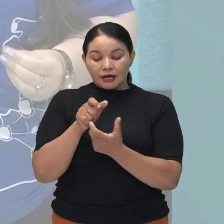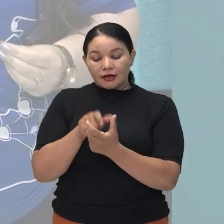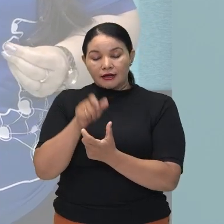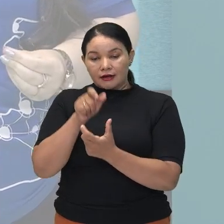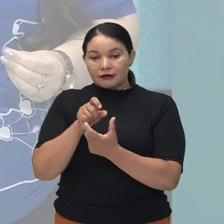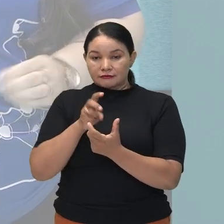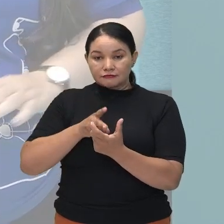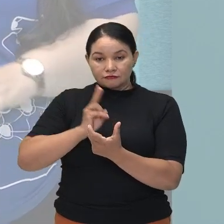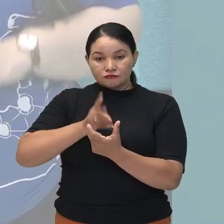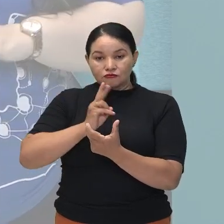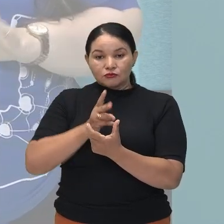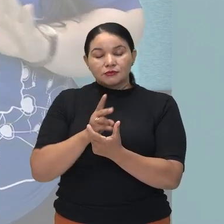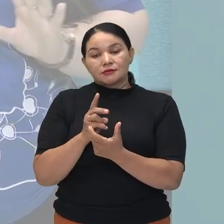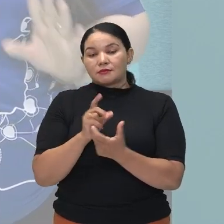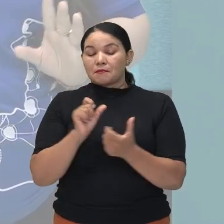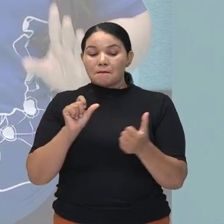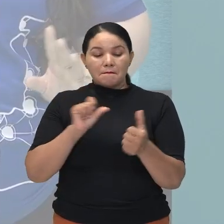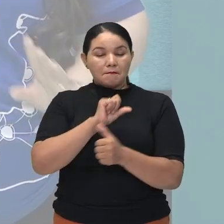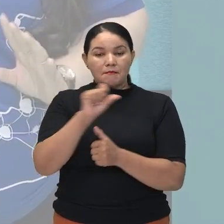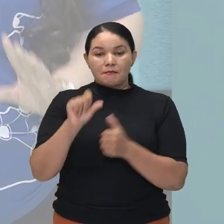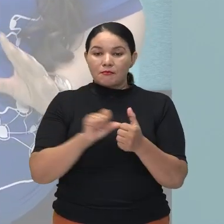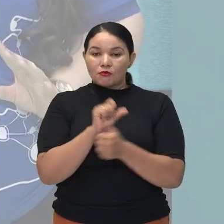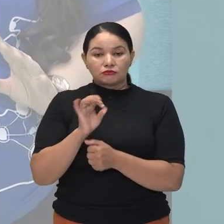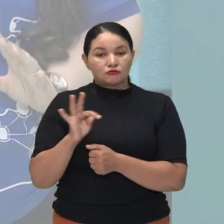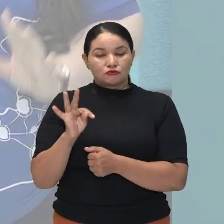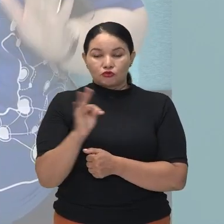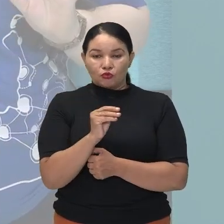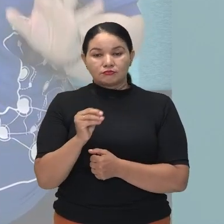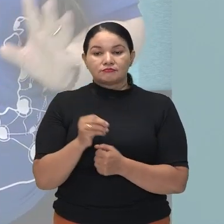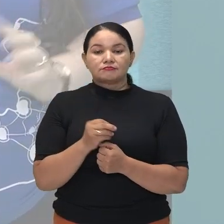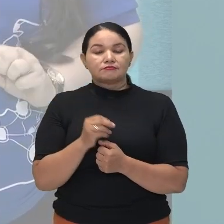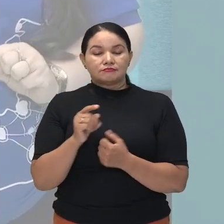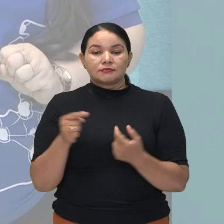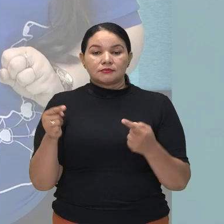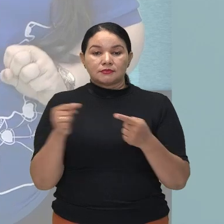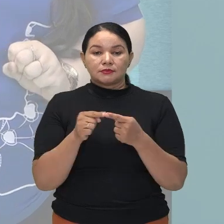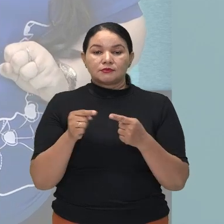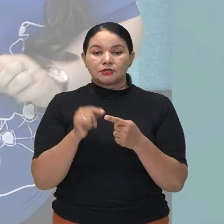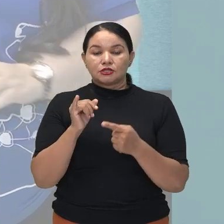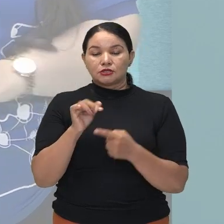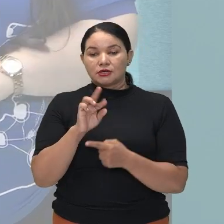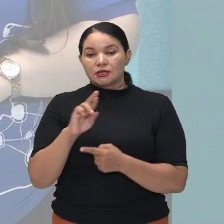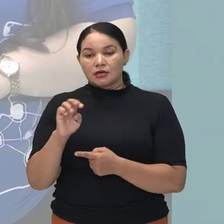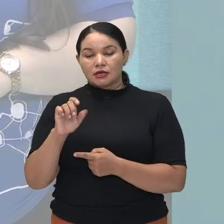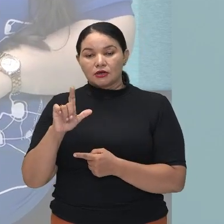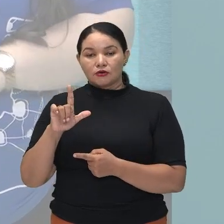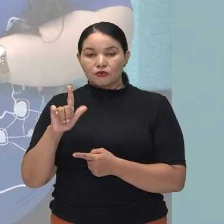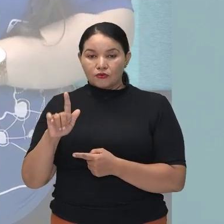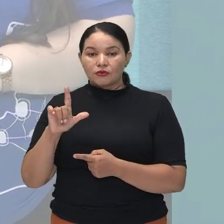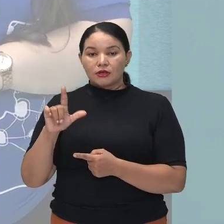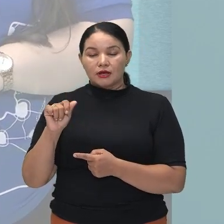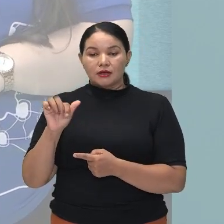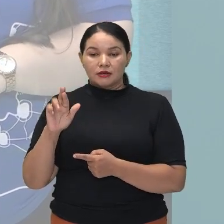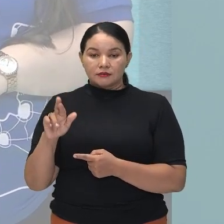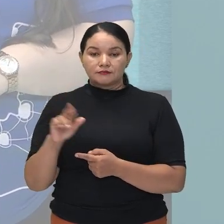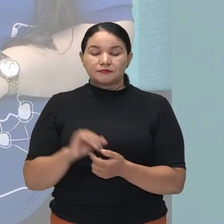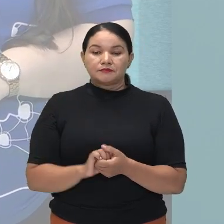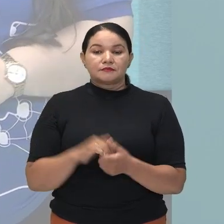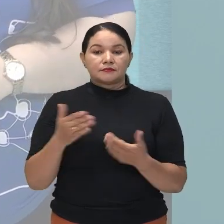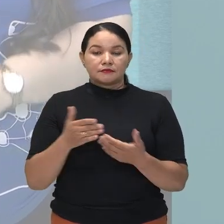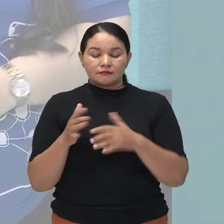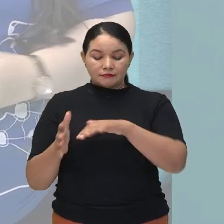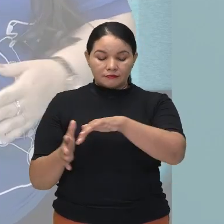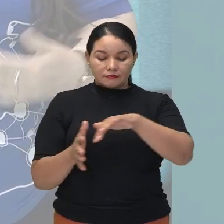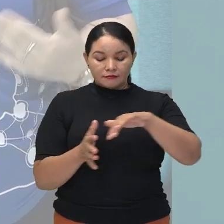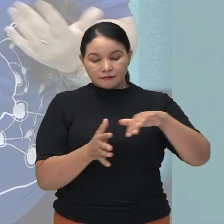raiz original. Ele é completamente irregular. E aí, saindo do universo dos verbos, agora,